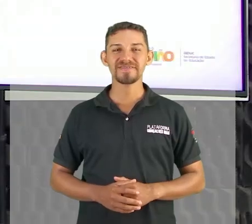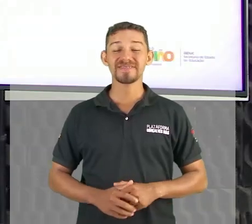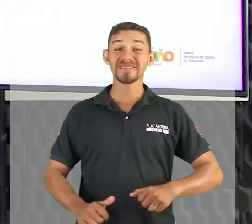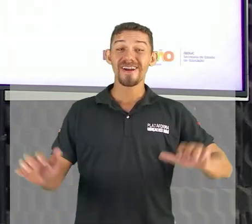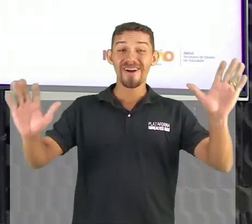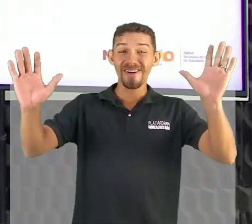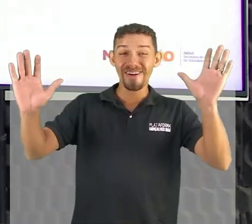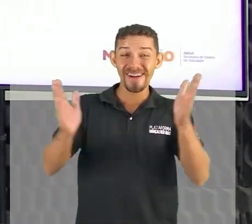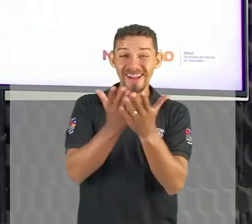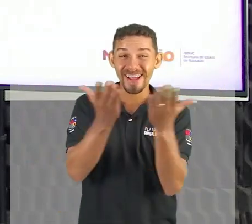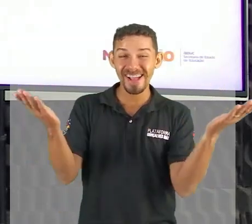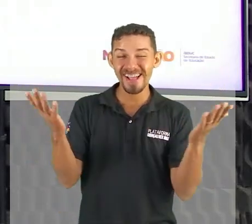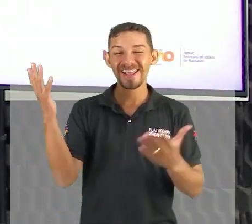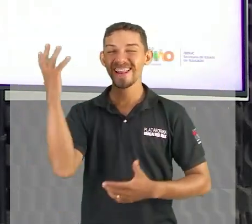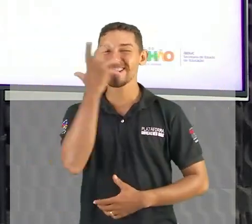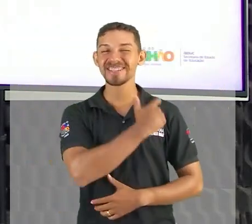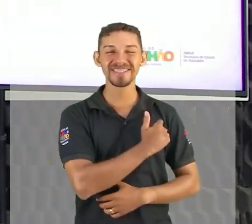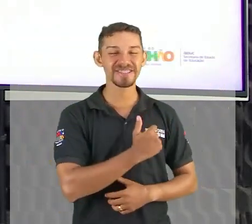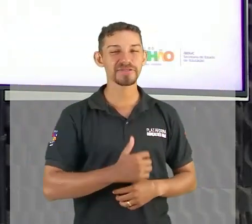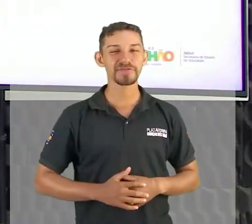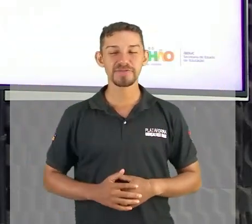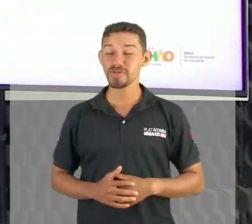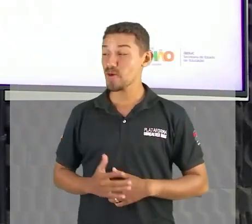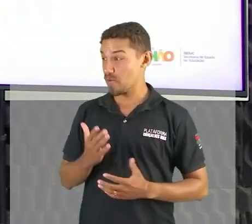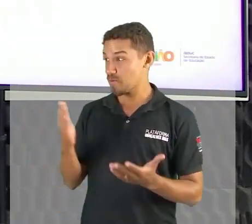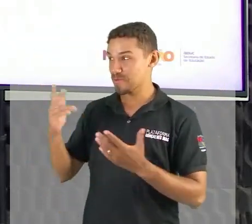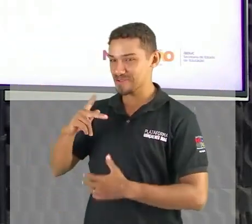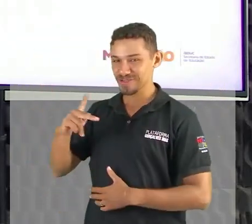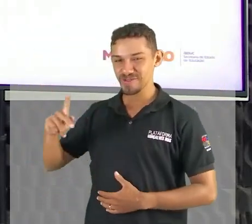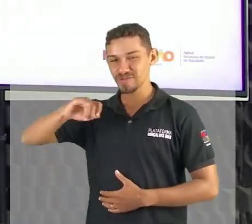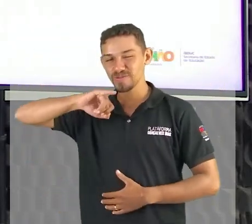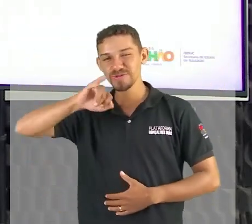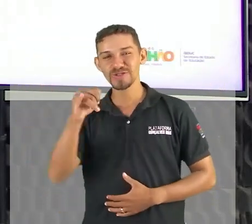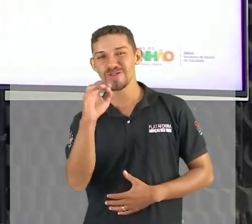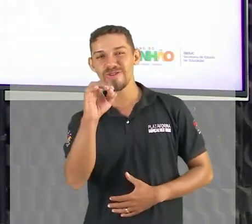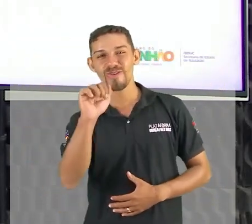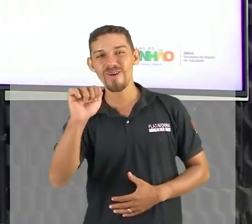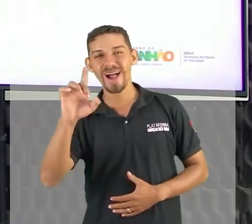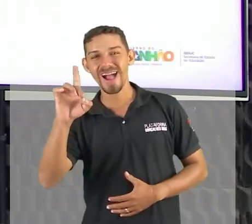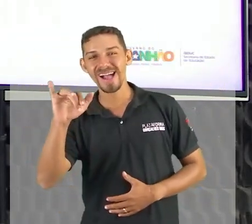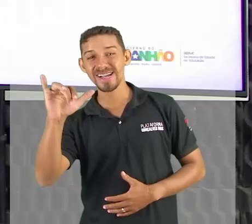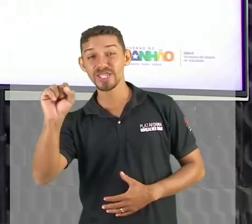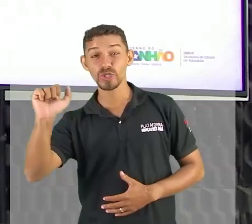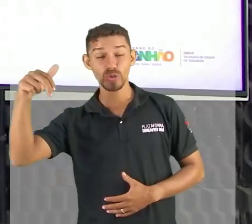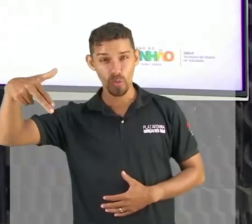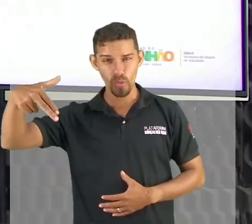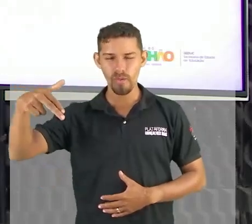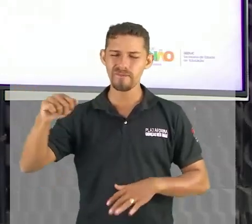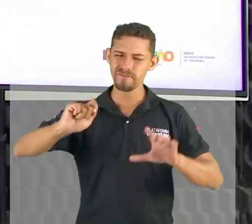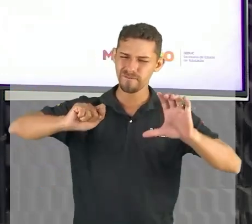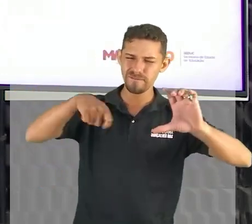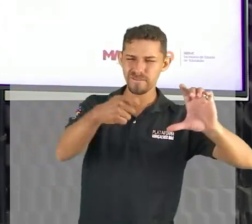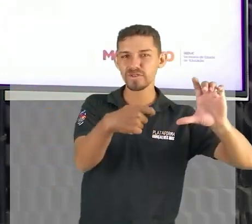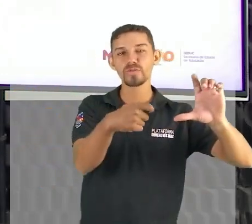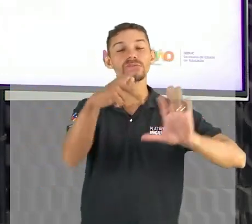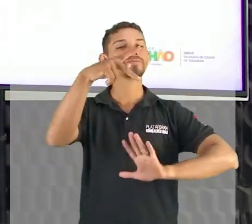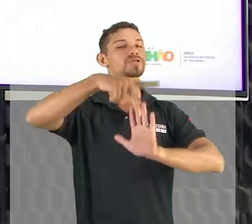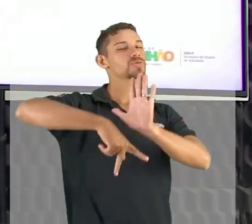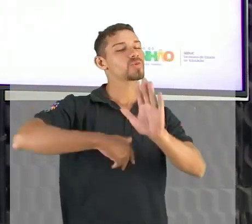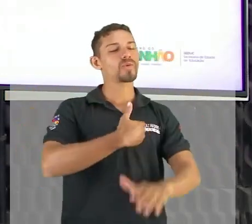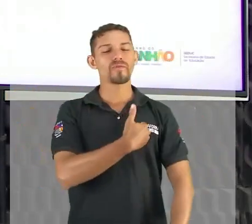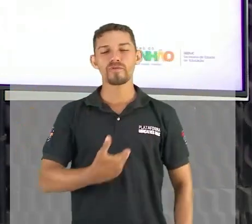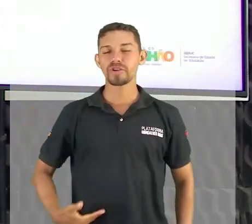Fala galera linda olha eu aqui de novo em mais um vídeo do projeto do Governo do Estado do